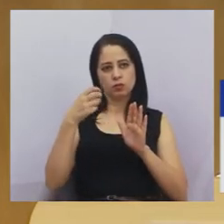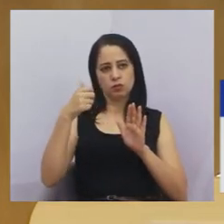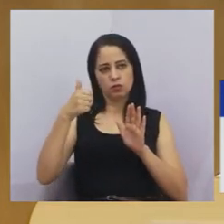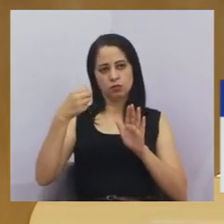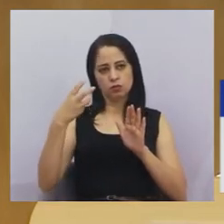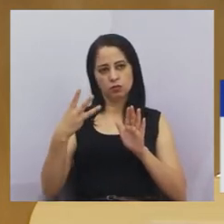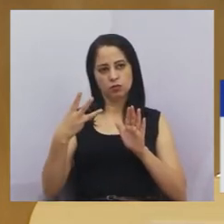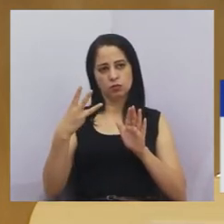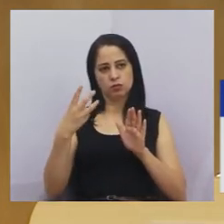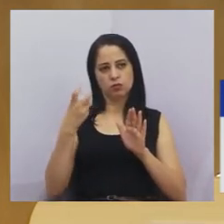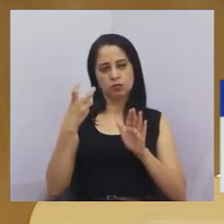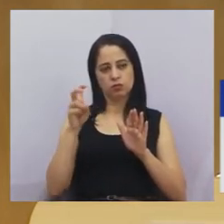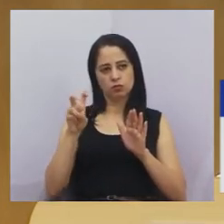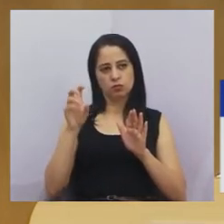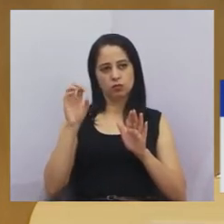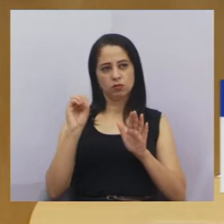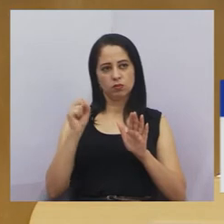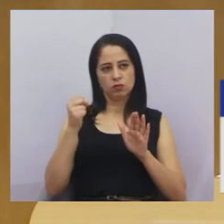8.313,58,